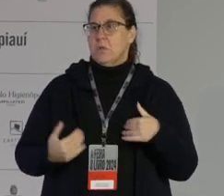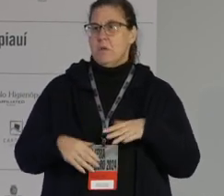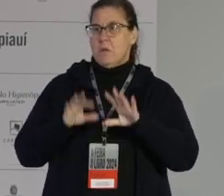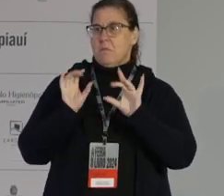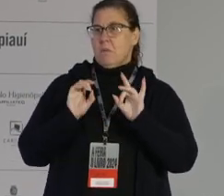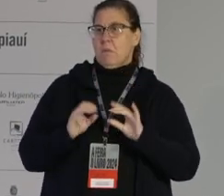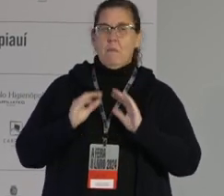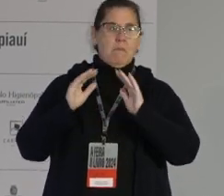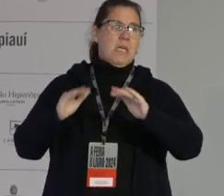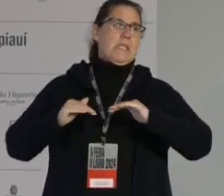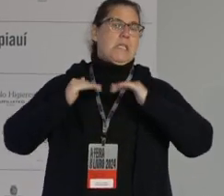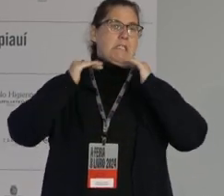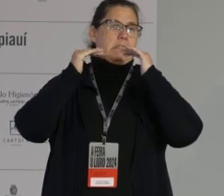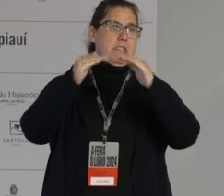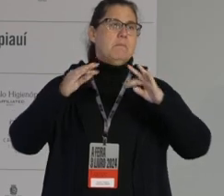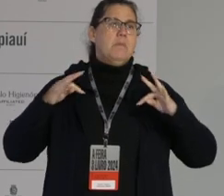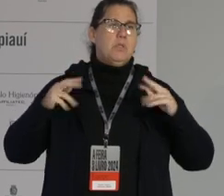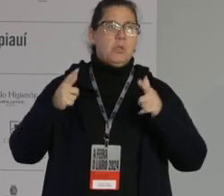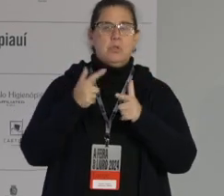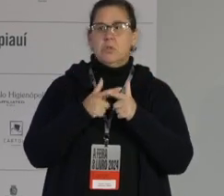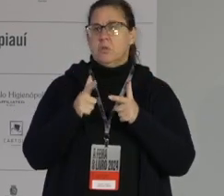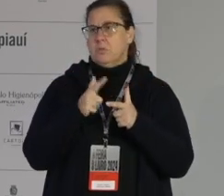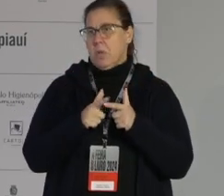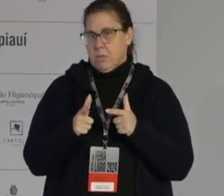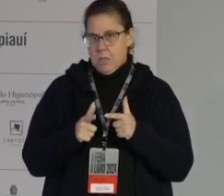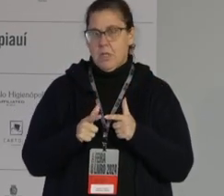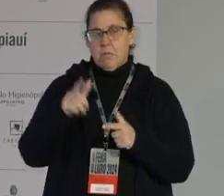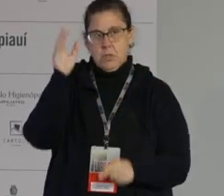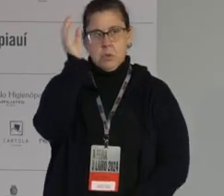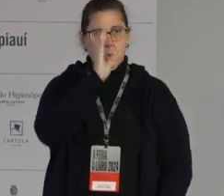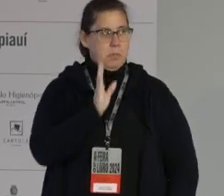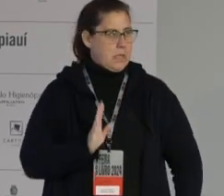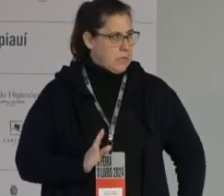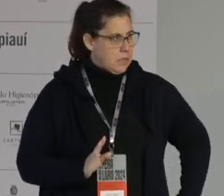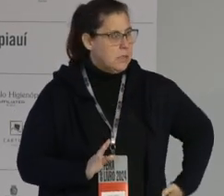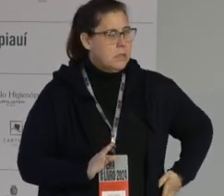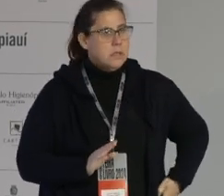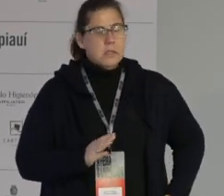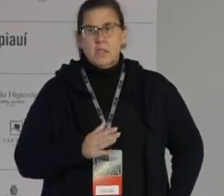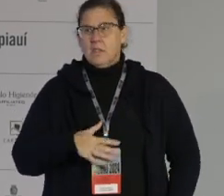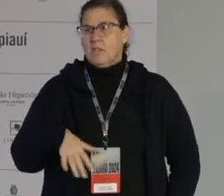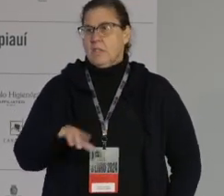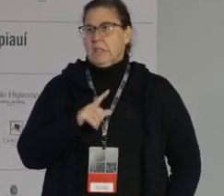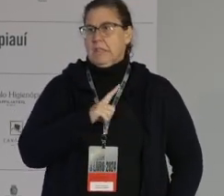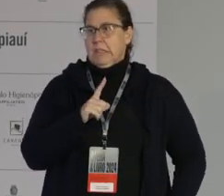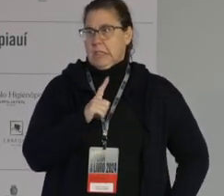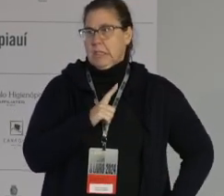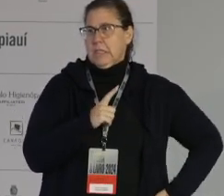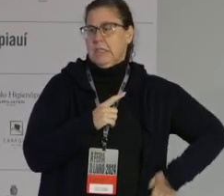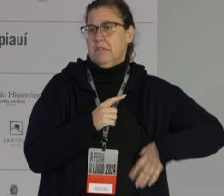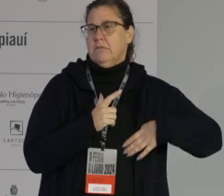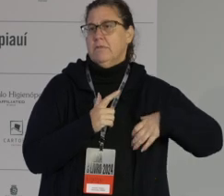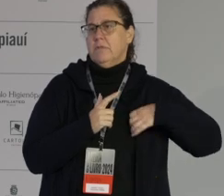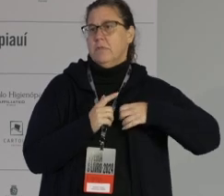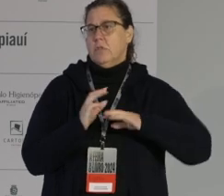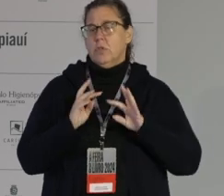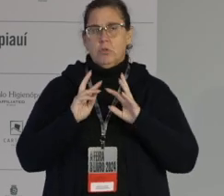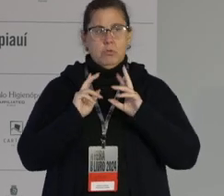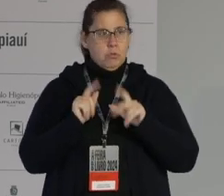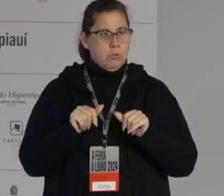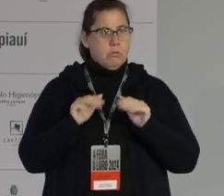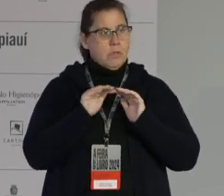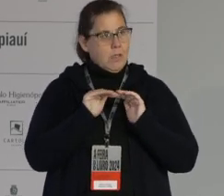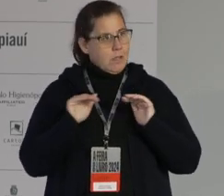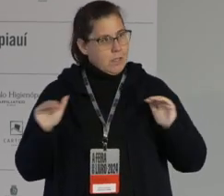que está acima, pairando acima de todos os problemas do Brasil, né? Porque, uma vez que você tem carteira, enfim, tem toda a estabilidade